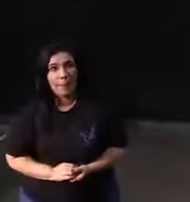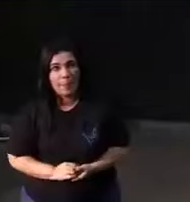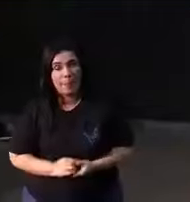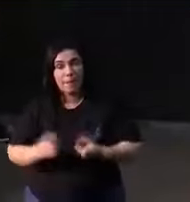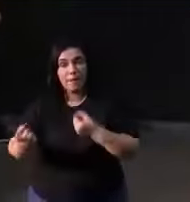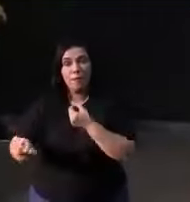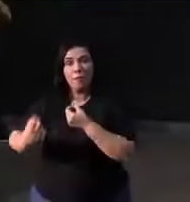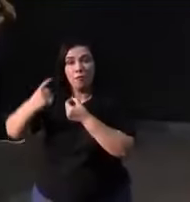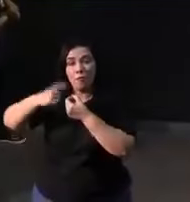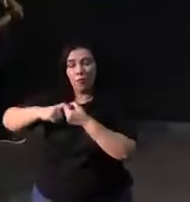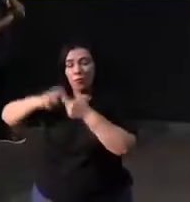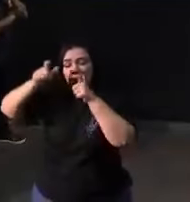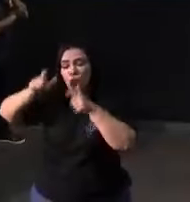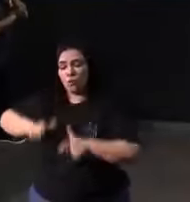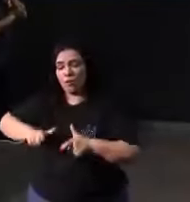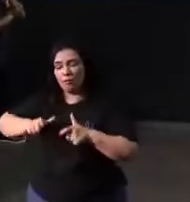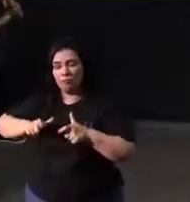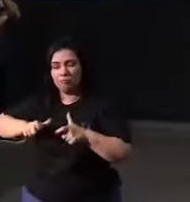volta para o seu lugar de origem,